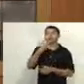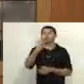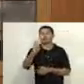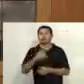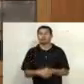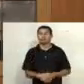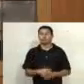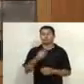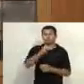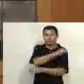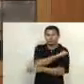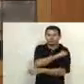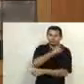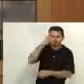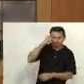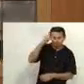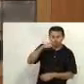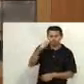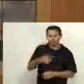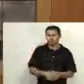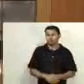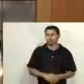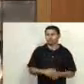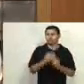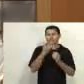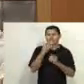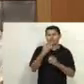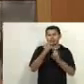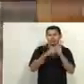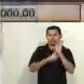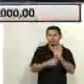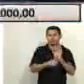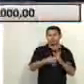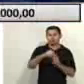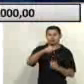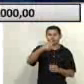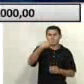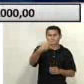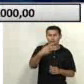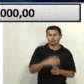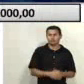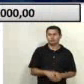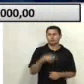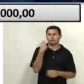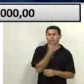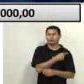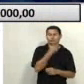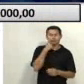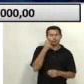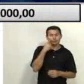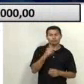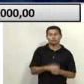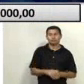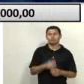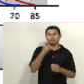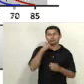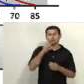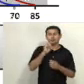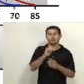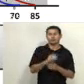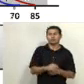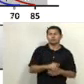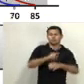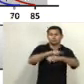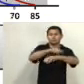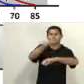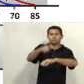ficaram com dúvida, tá, pessoal? Na figura 3, eu peço para a gente voltar só na figura 3, para a gente verificar, então, a